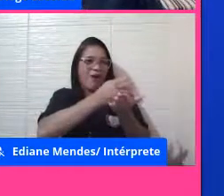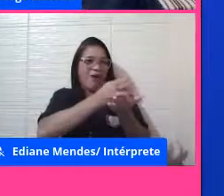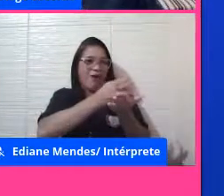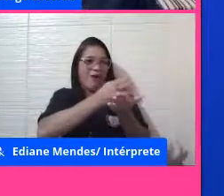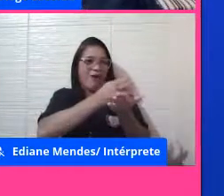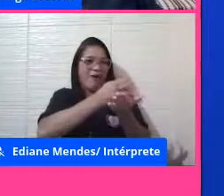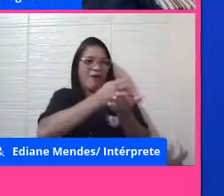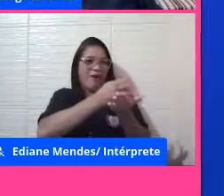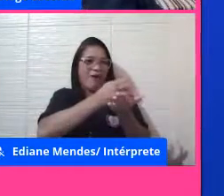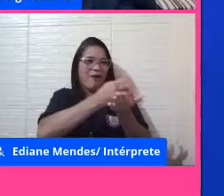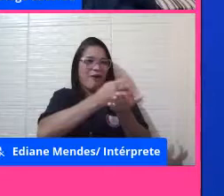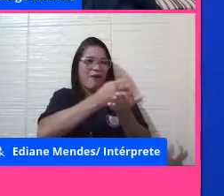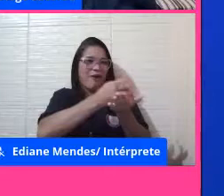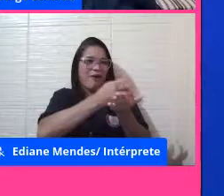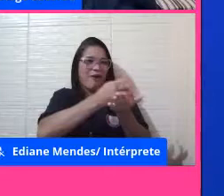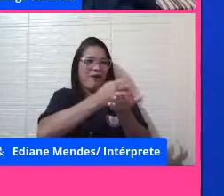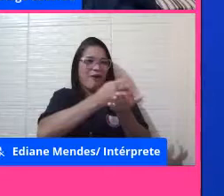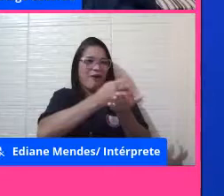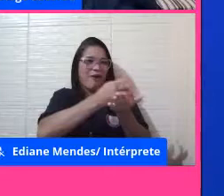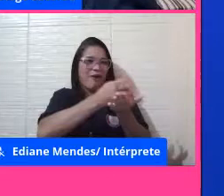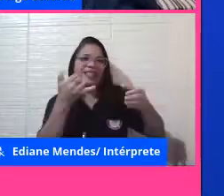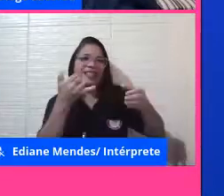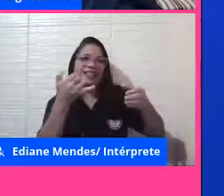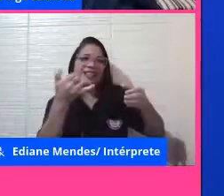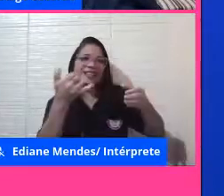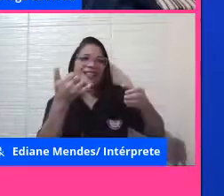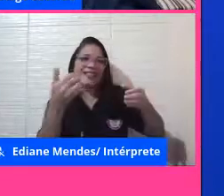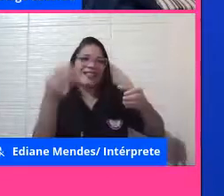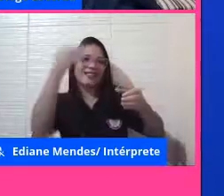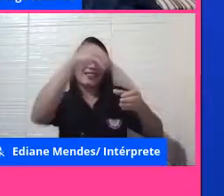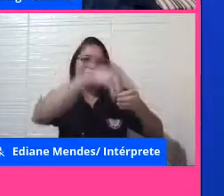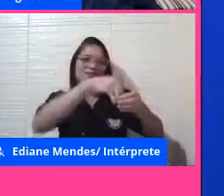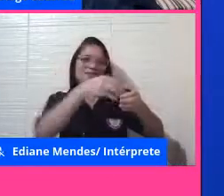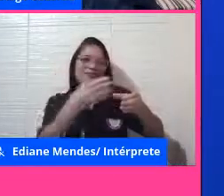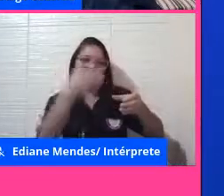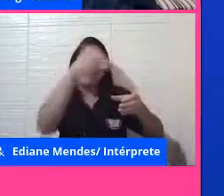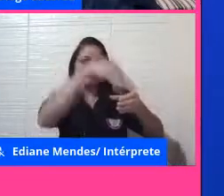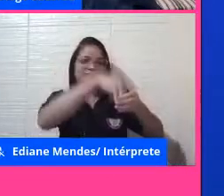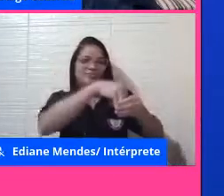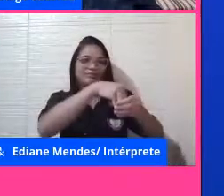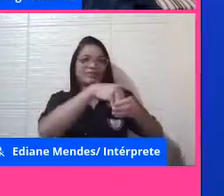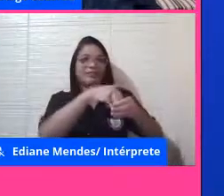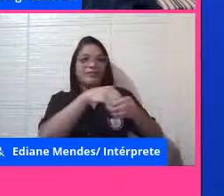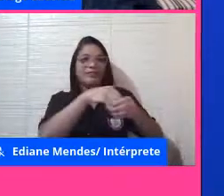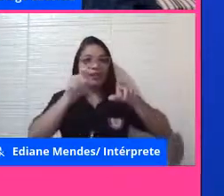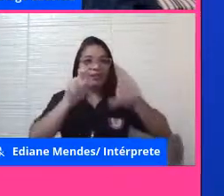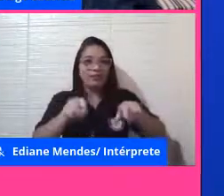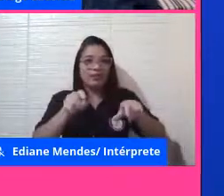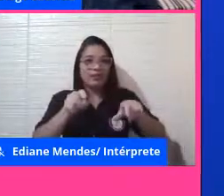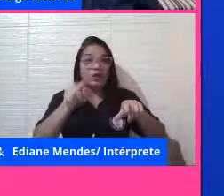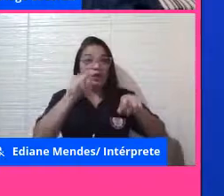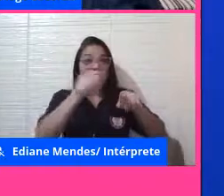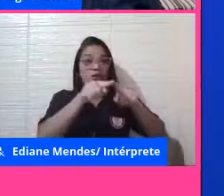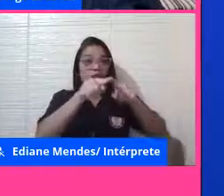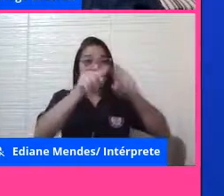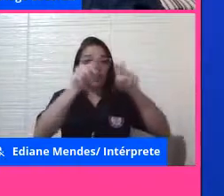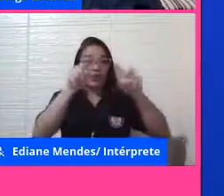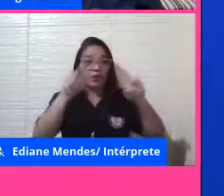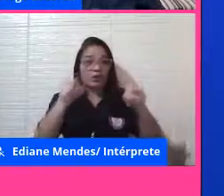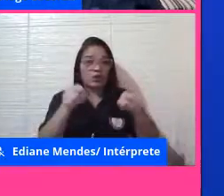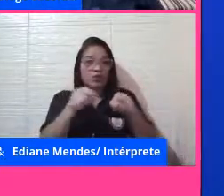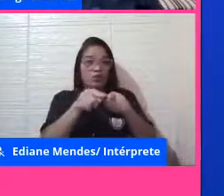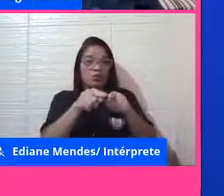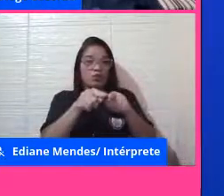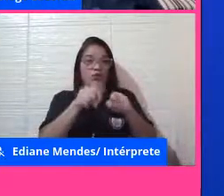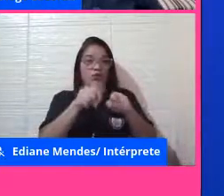esboço. E primeiramente a gente vai clicar nesse círculo daqui, que é esse círculo central. A gente vai clicar nele.